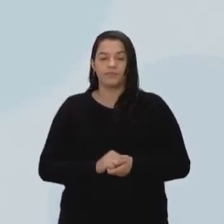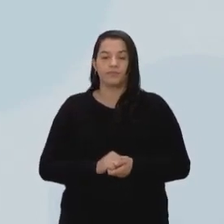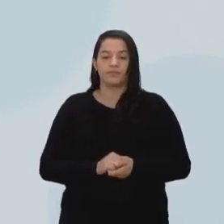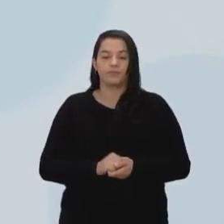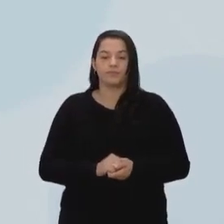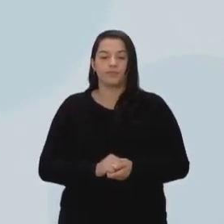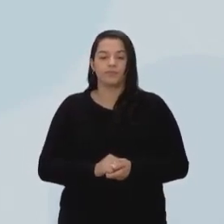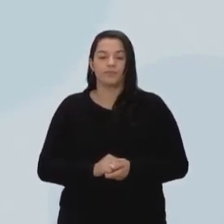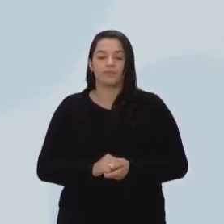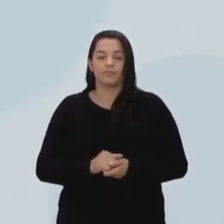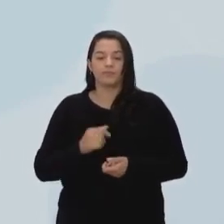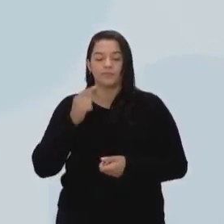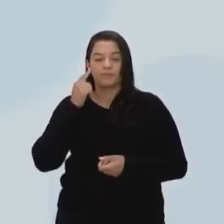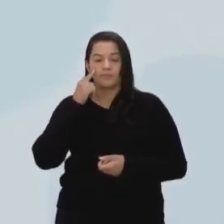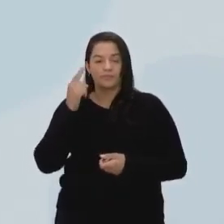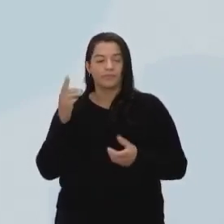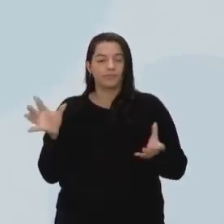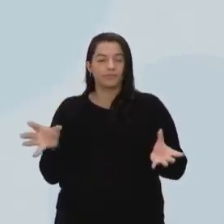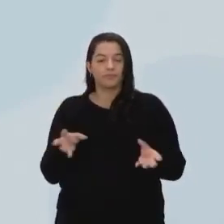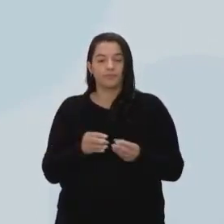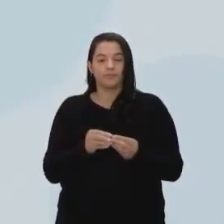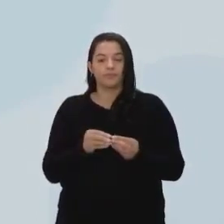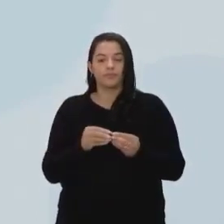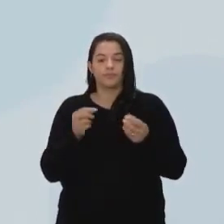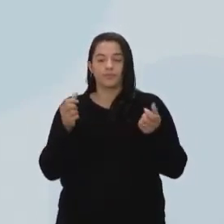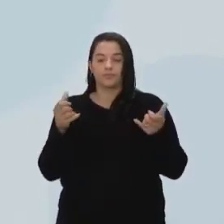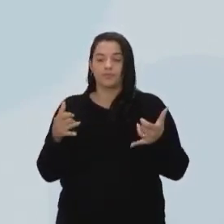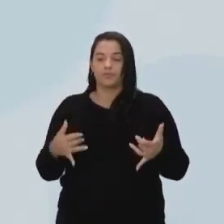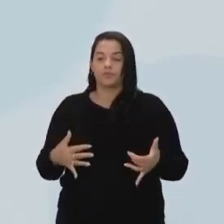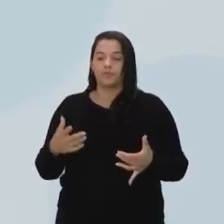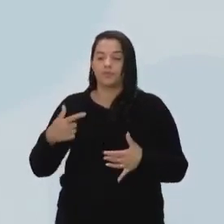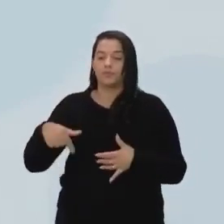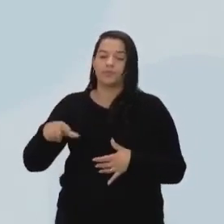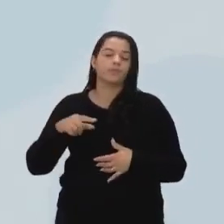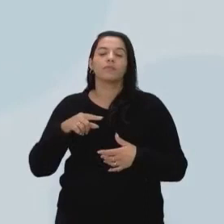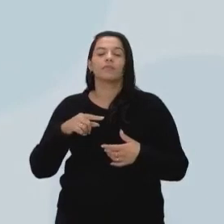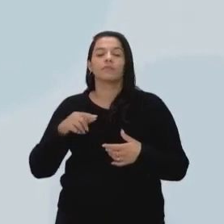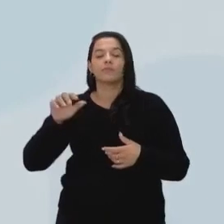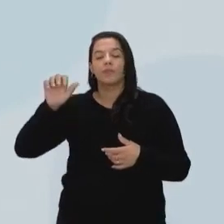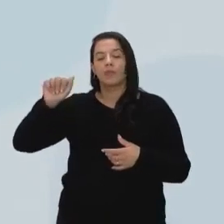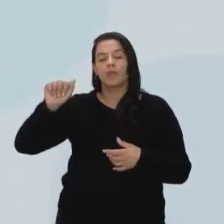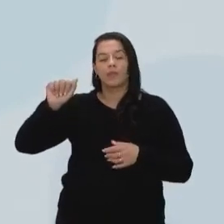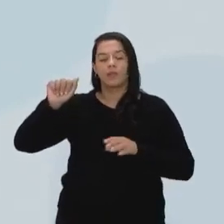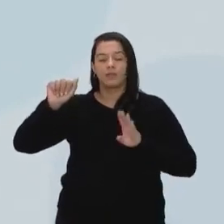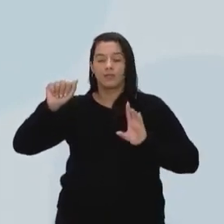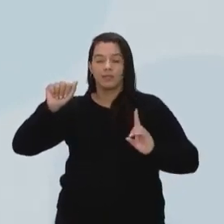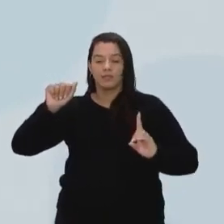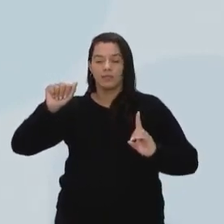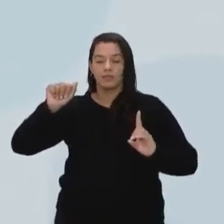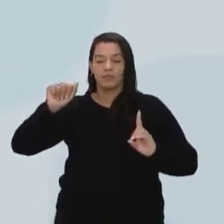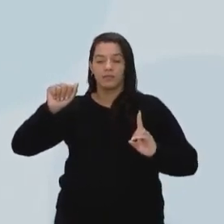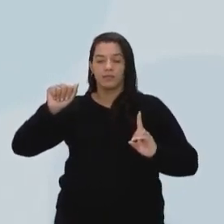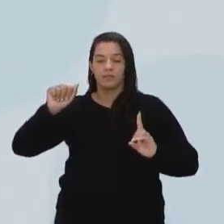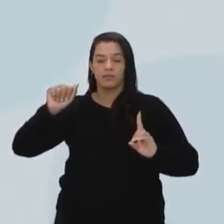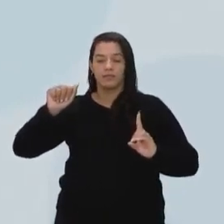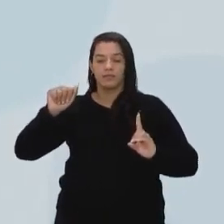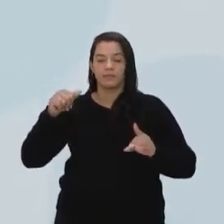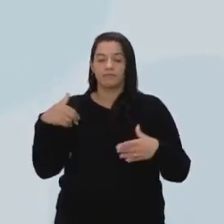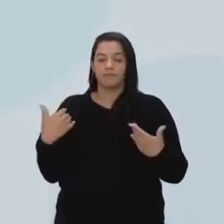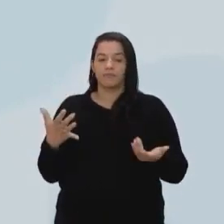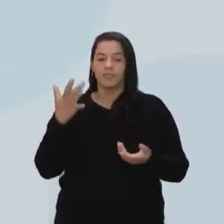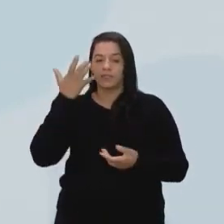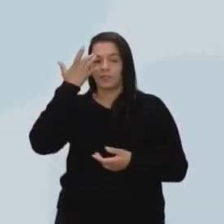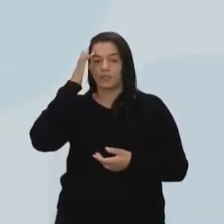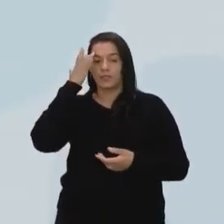olha, aqui foi vamos fazer assim, podemos considerar que essas duas alternativas estão certas, mas eu acho que foi